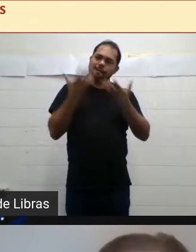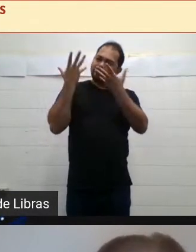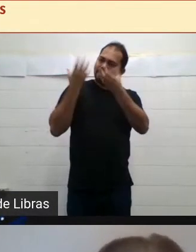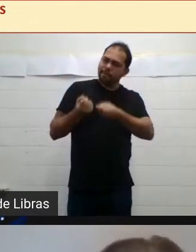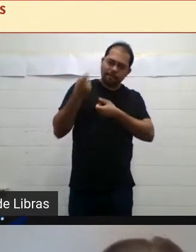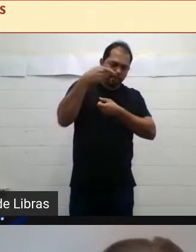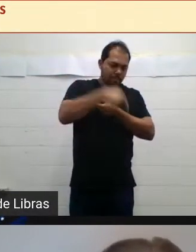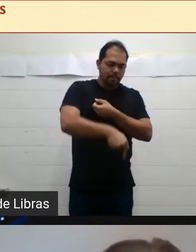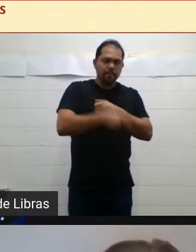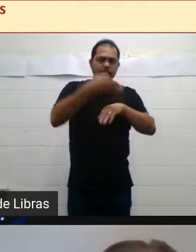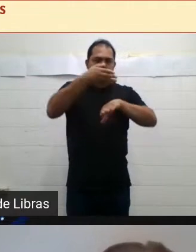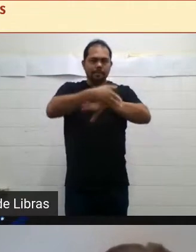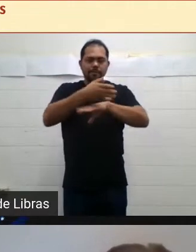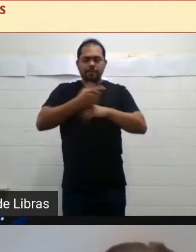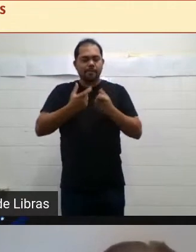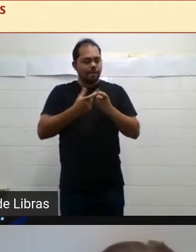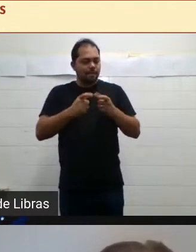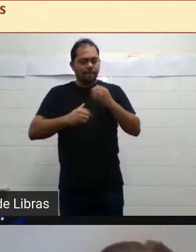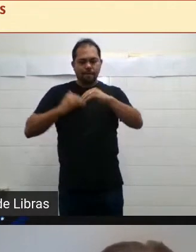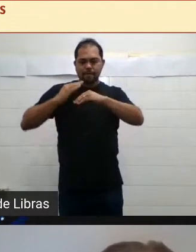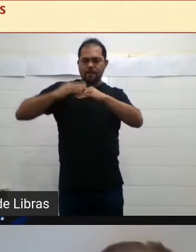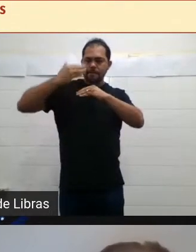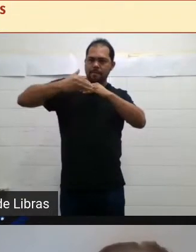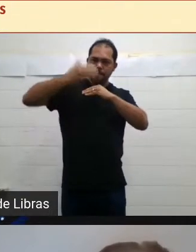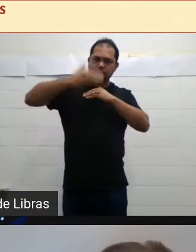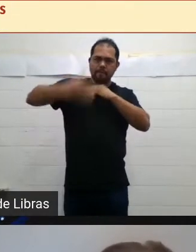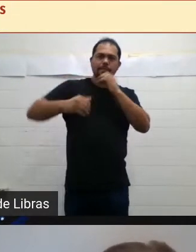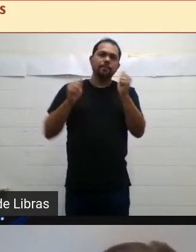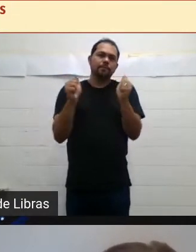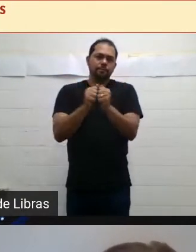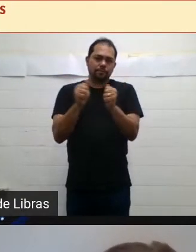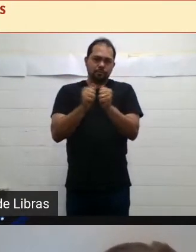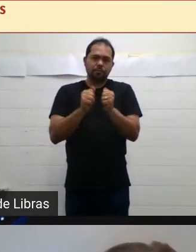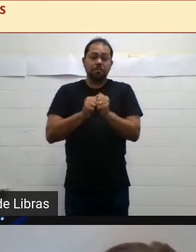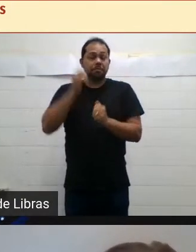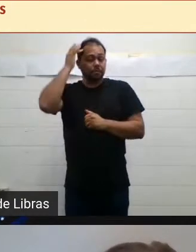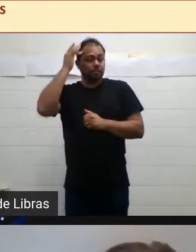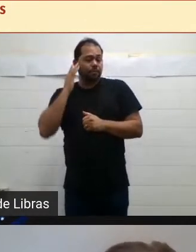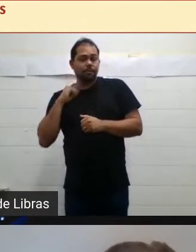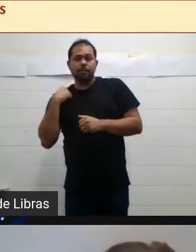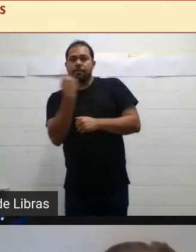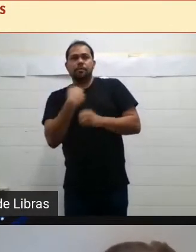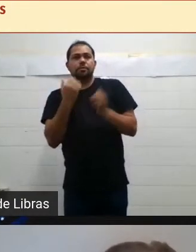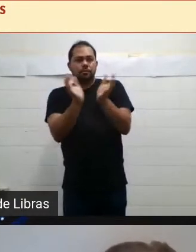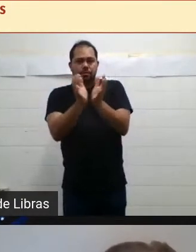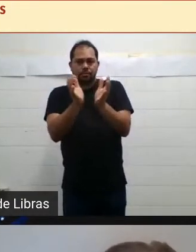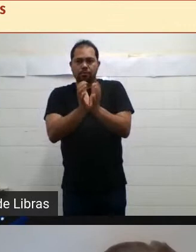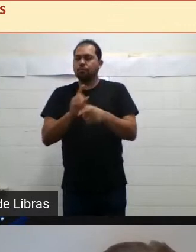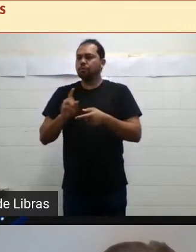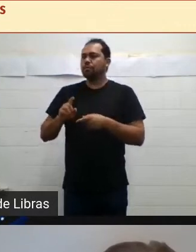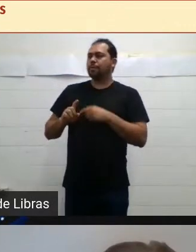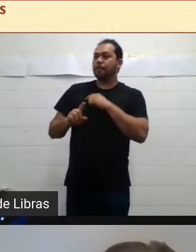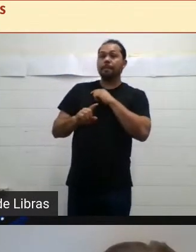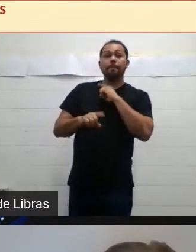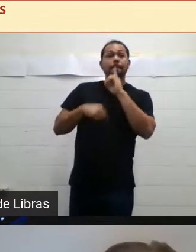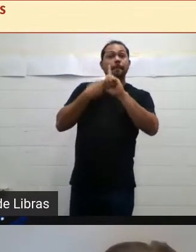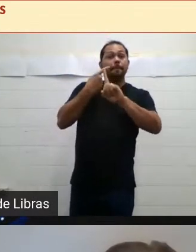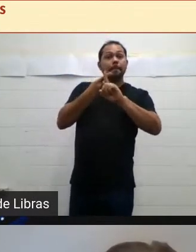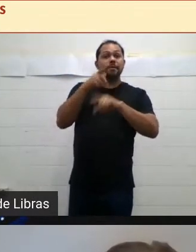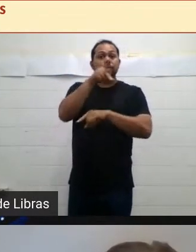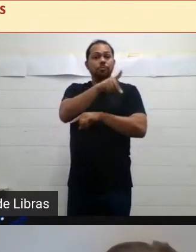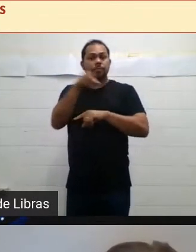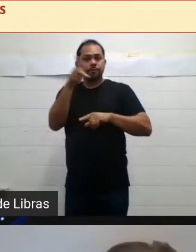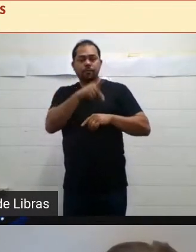de nós crescermos juntos, porque eu acho que a minha turma e os professores foi um crescimento conjunto, né, de mãos